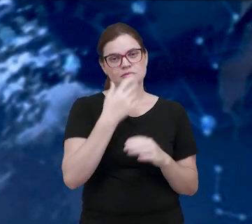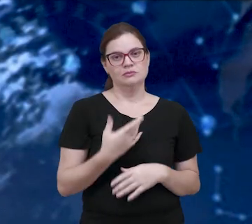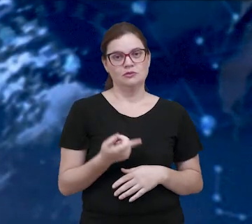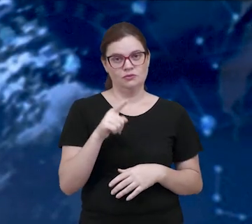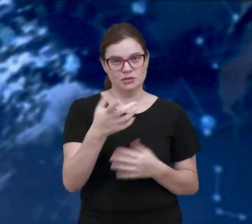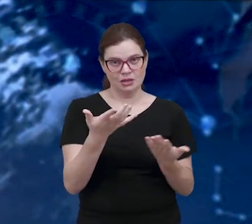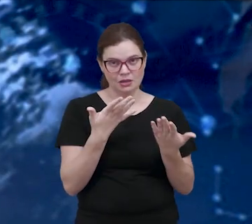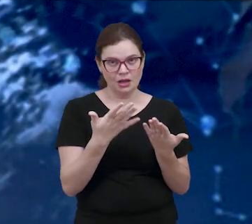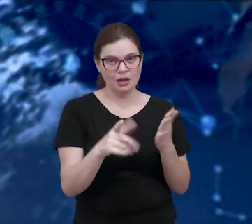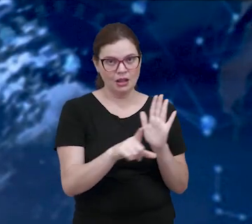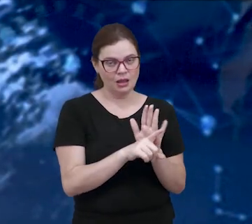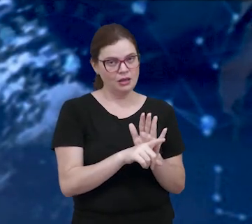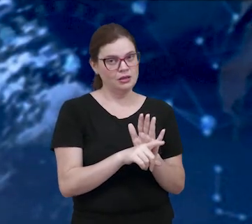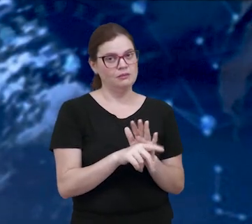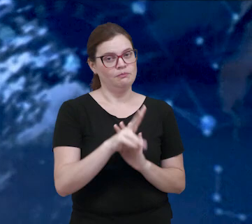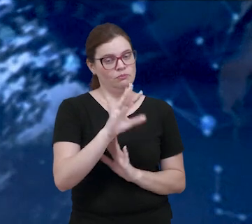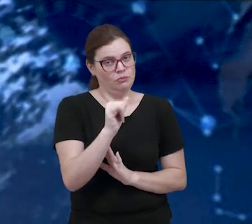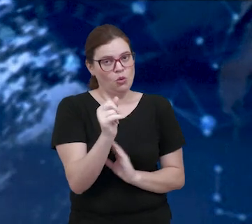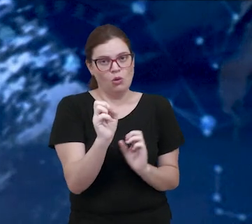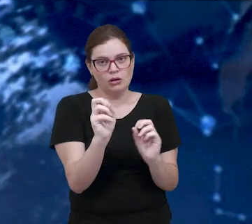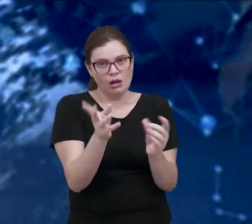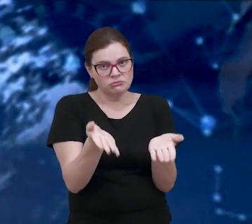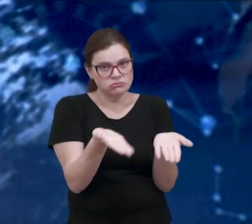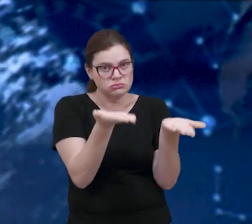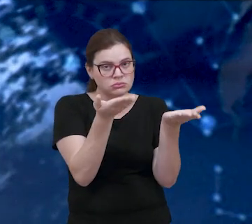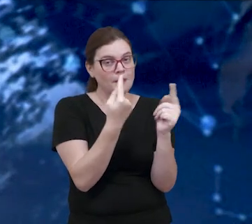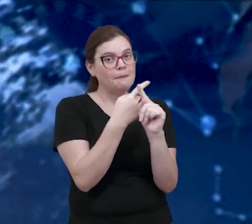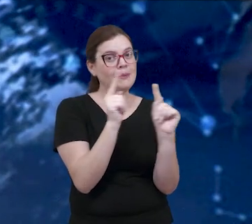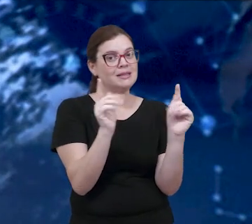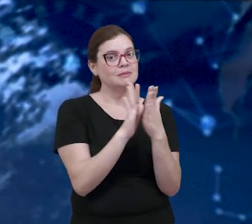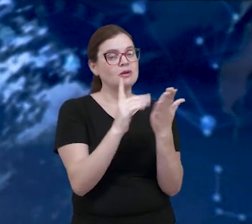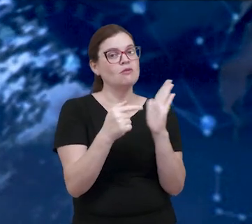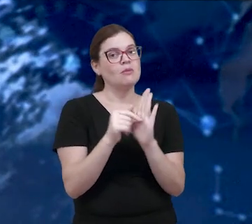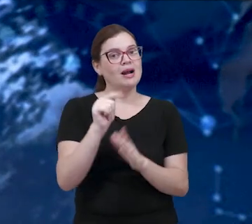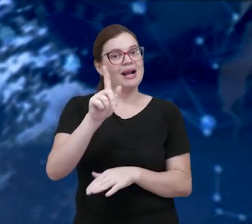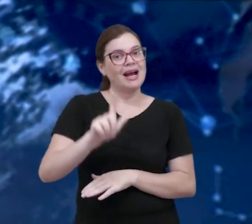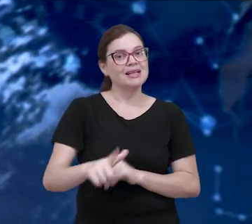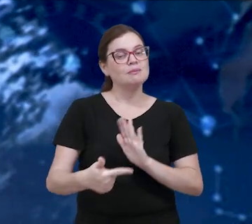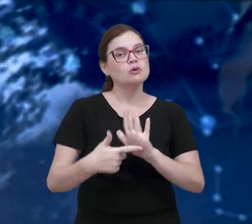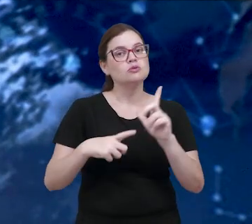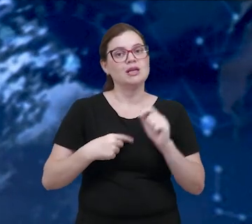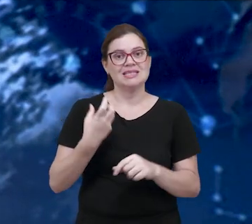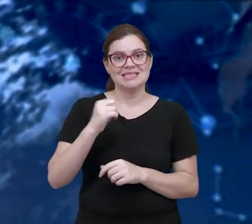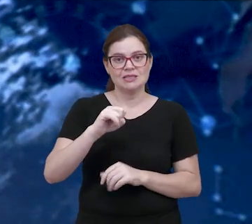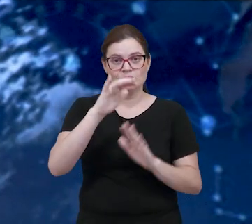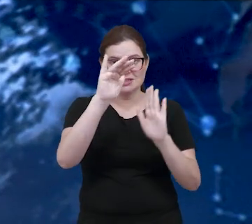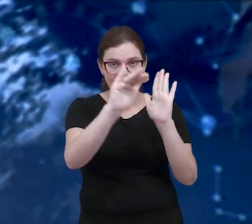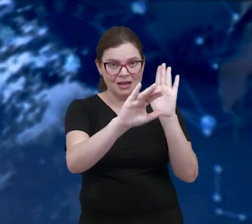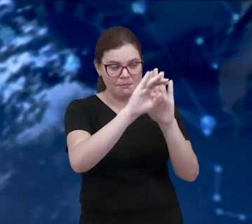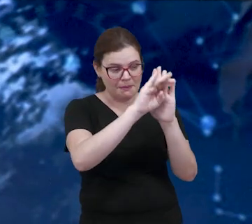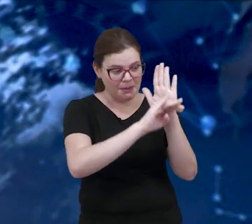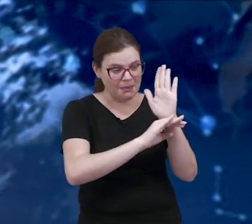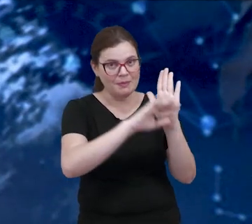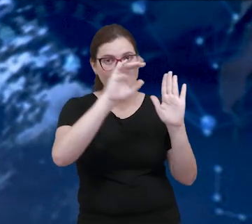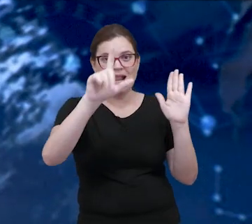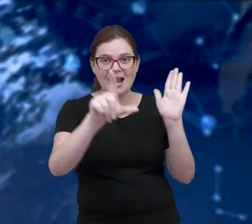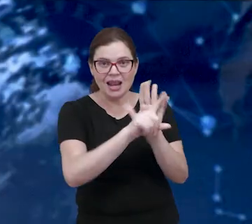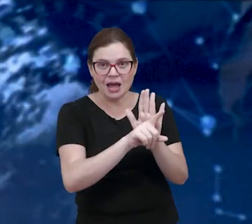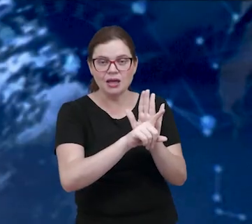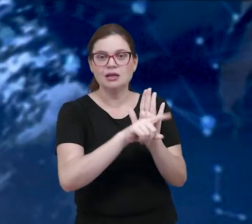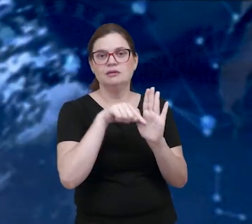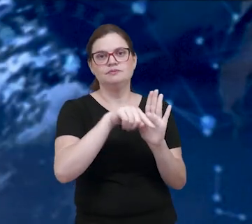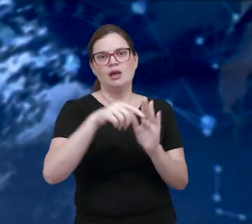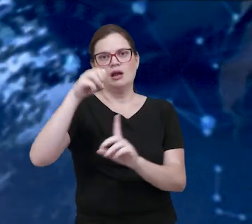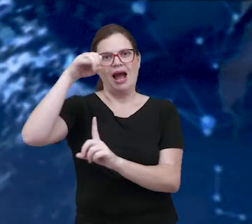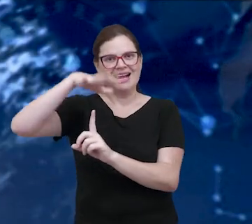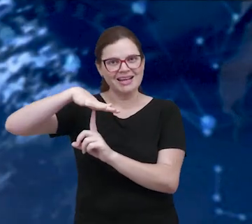que quer seguir a lei do Velho Testamento pode até seguir, mas a palavra de Deus diz em Gálatas, da graça tendes caído. Se a graça não tem valor, para você que quer guardar ali,